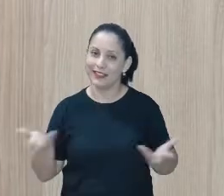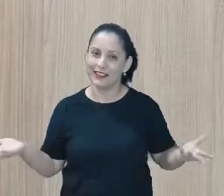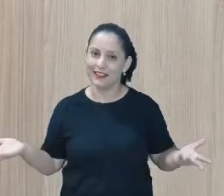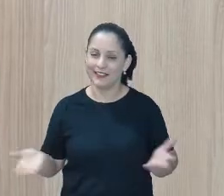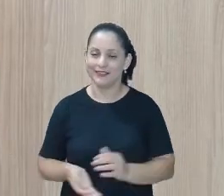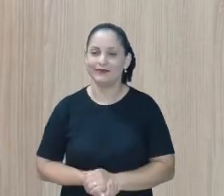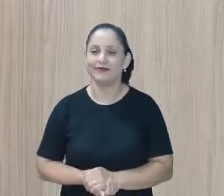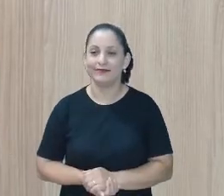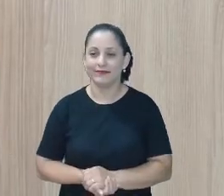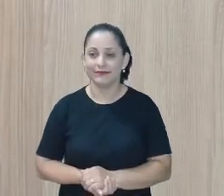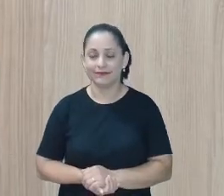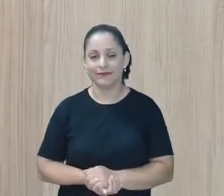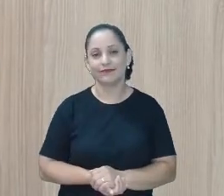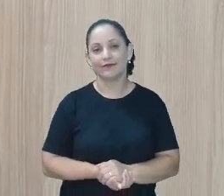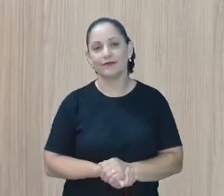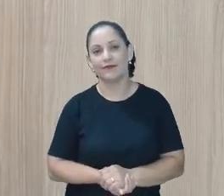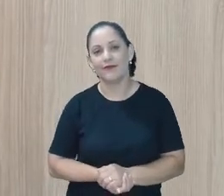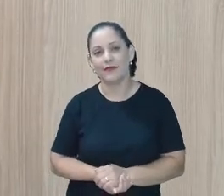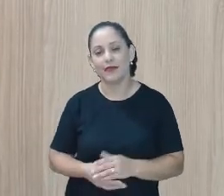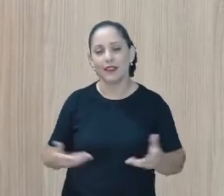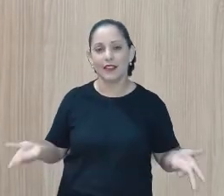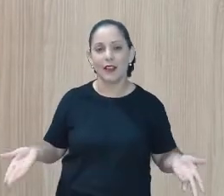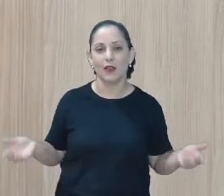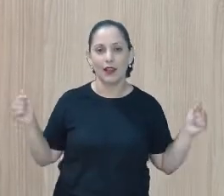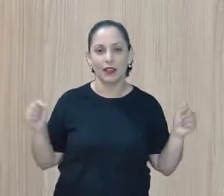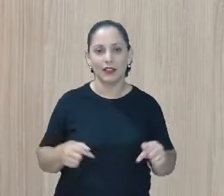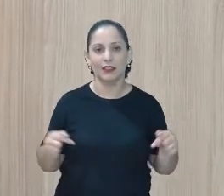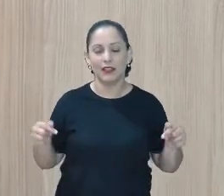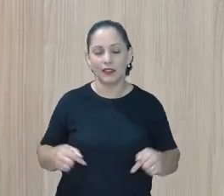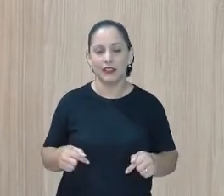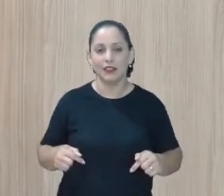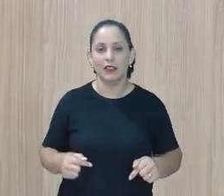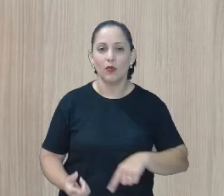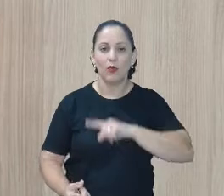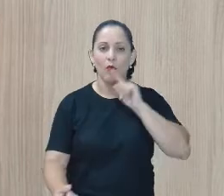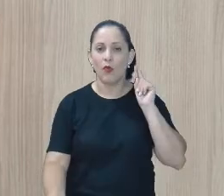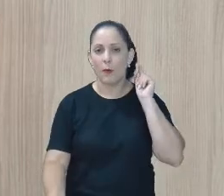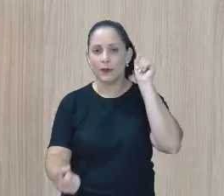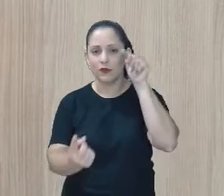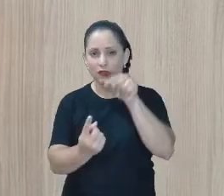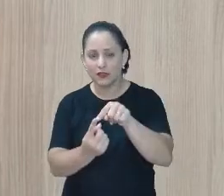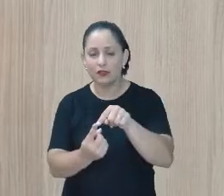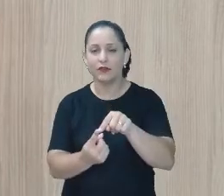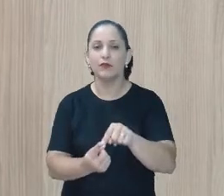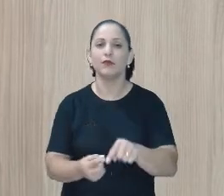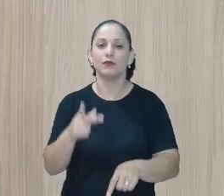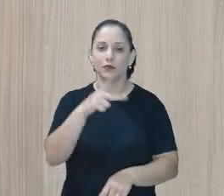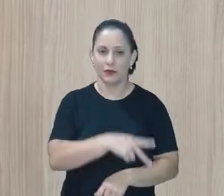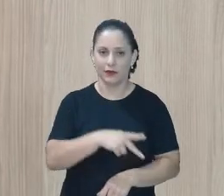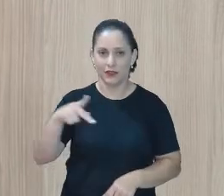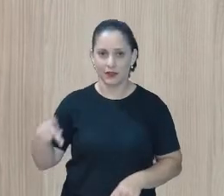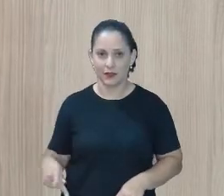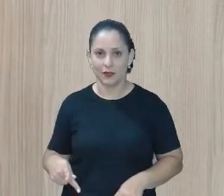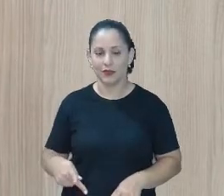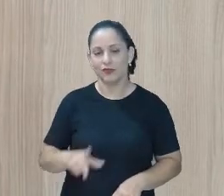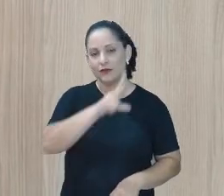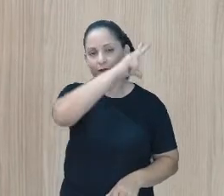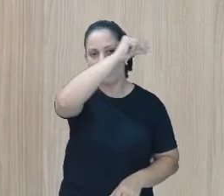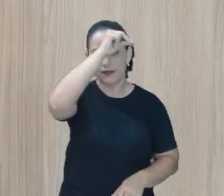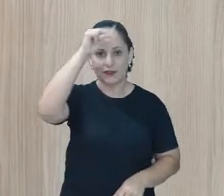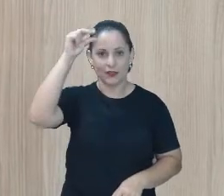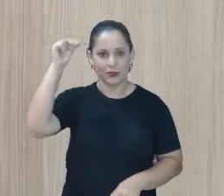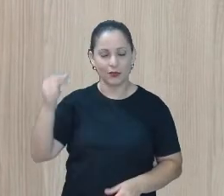de Deus. Vamos lá, a gente aqui, junto com a escola, o objetivo da gente, enquanto professores da Prefeitura